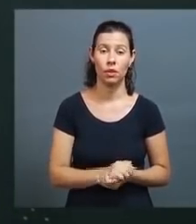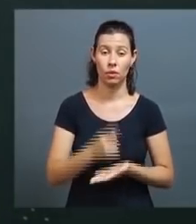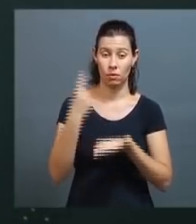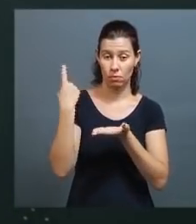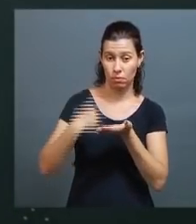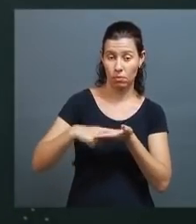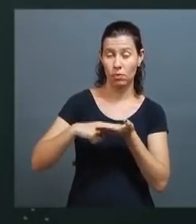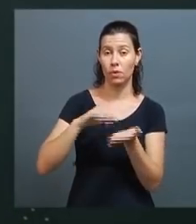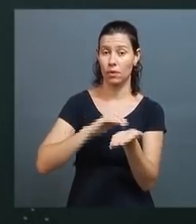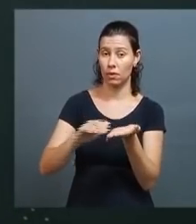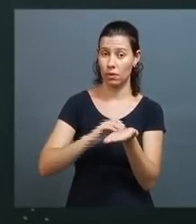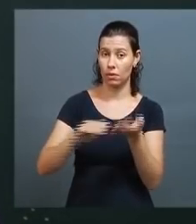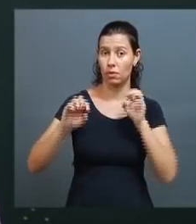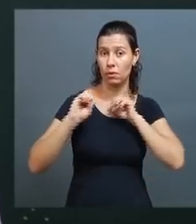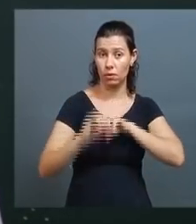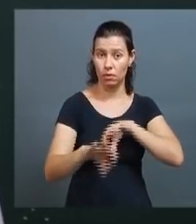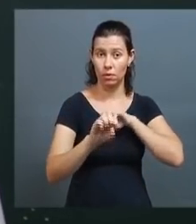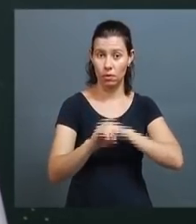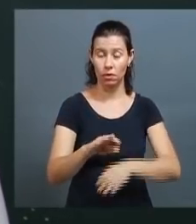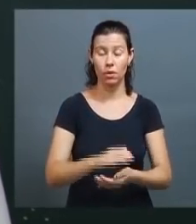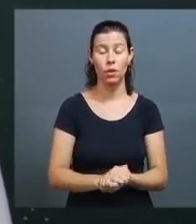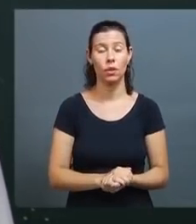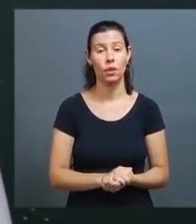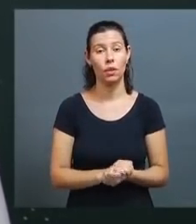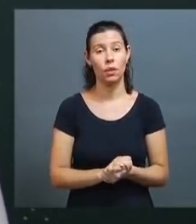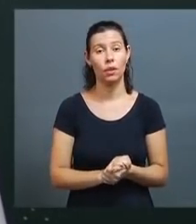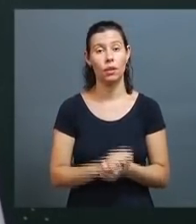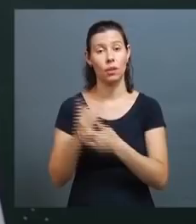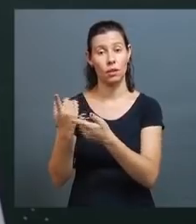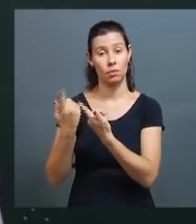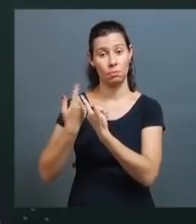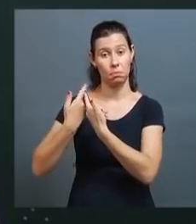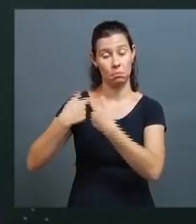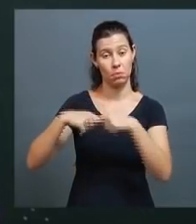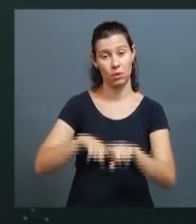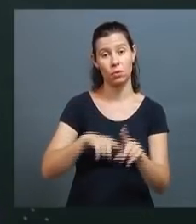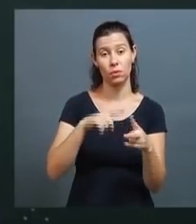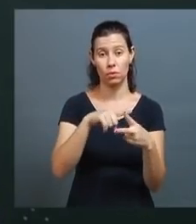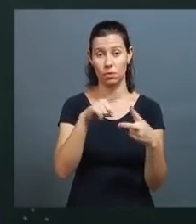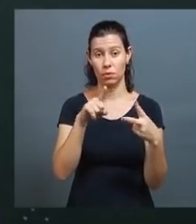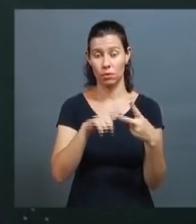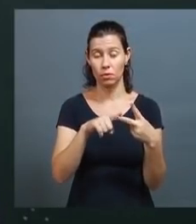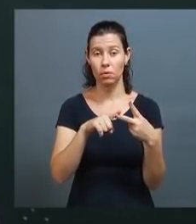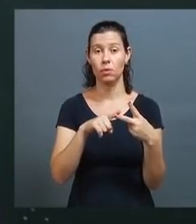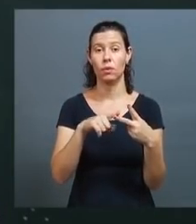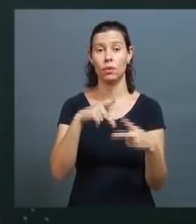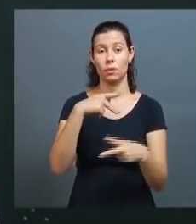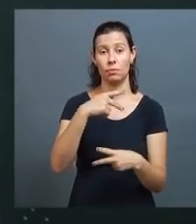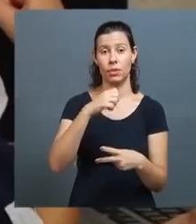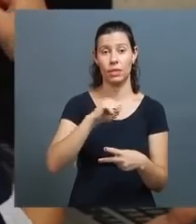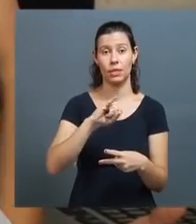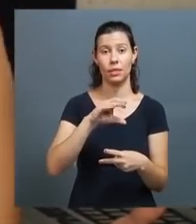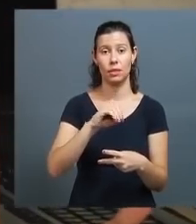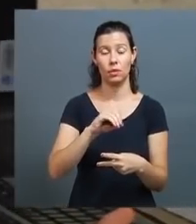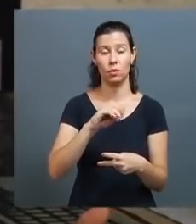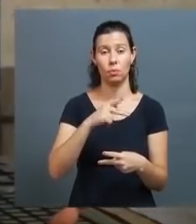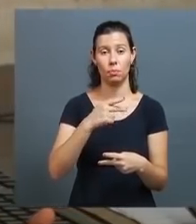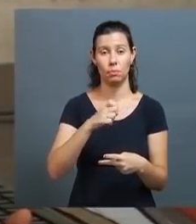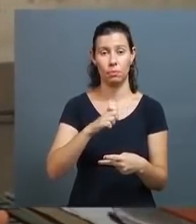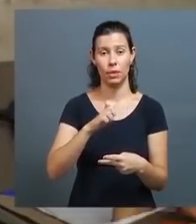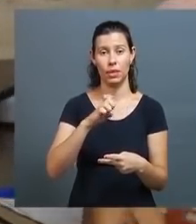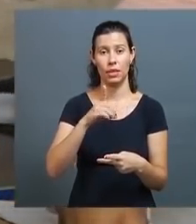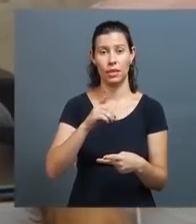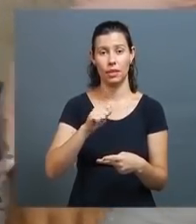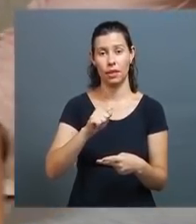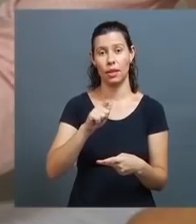com a Secretaria de Educação, emprestando 2 psicopedagogos para fazer as avaliações das crianças. São atendidas